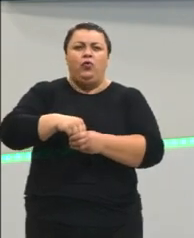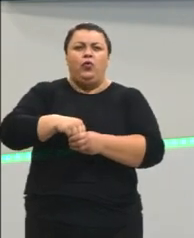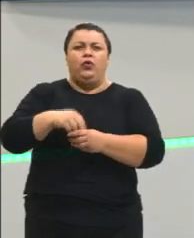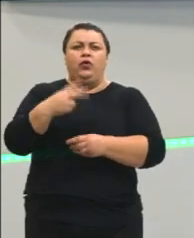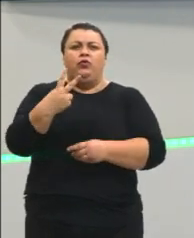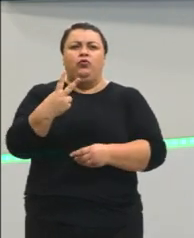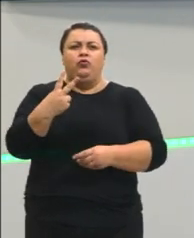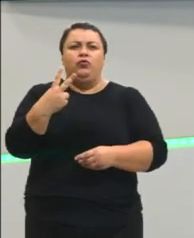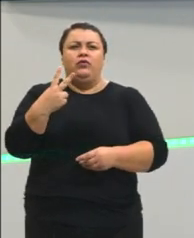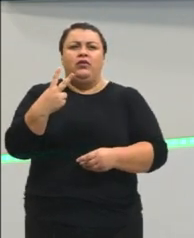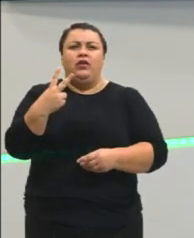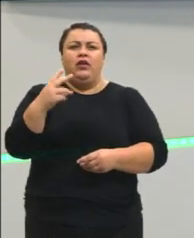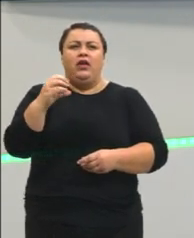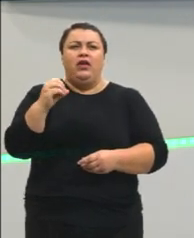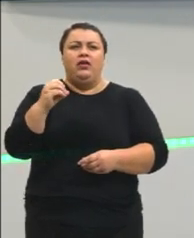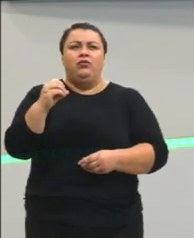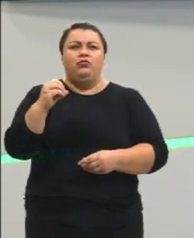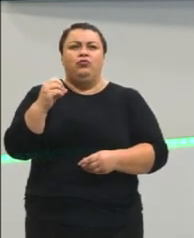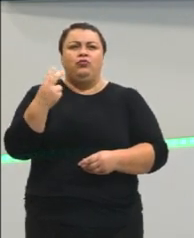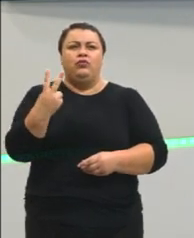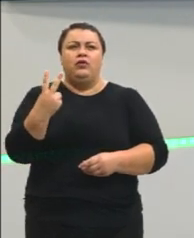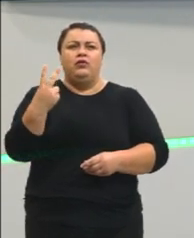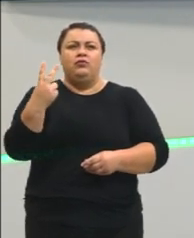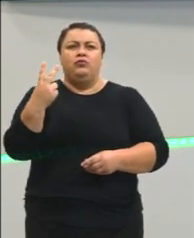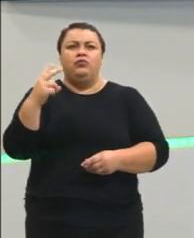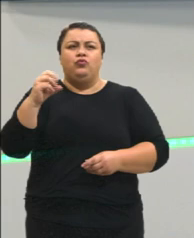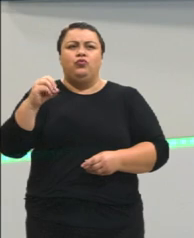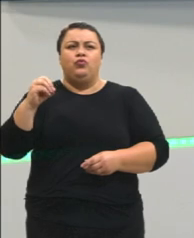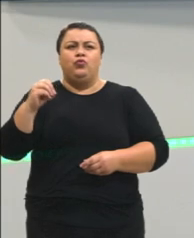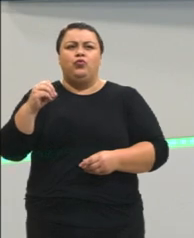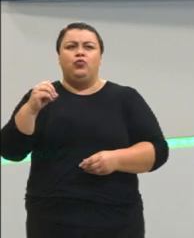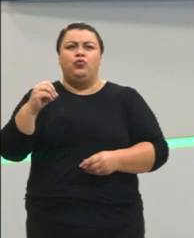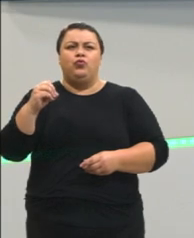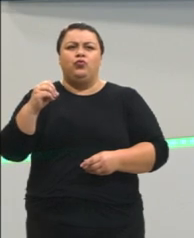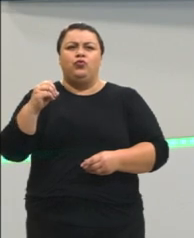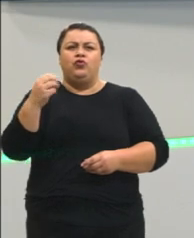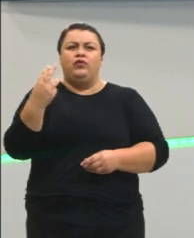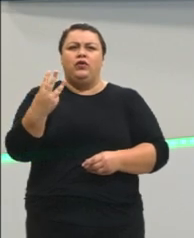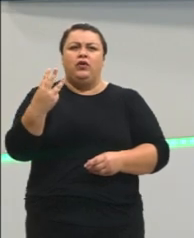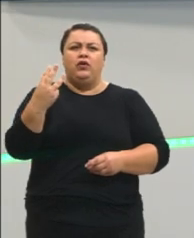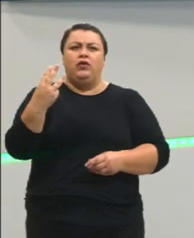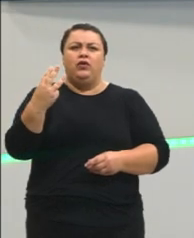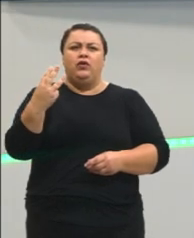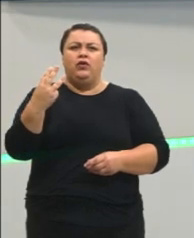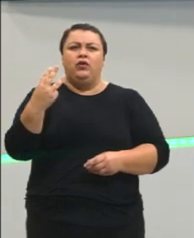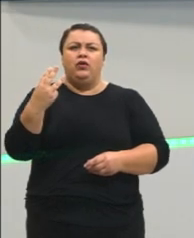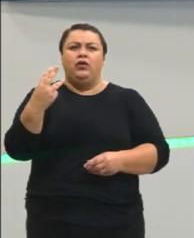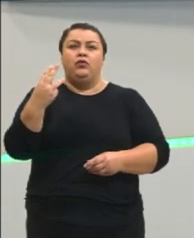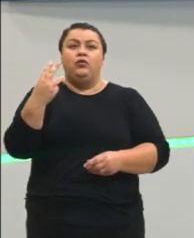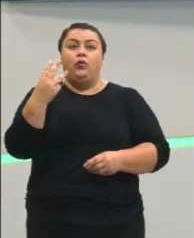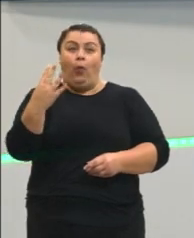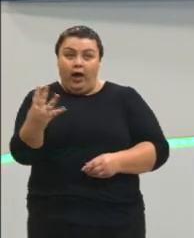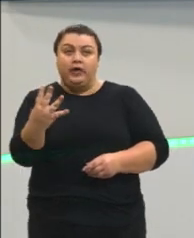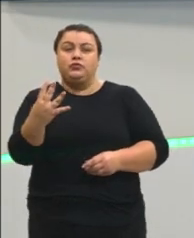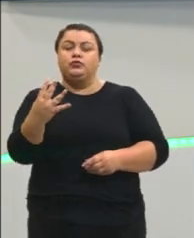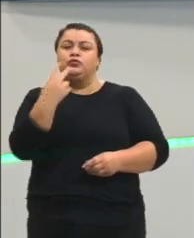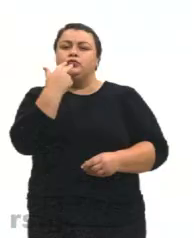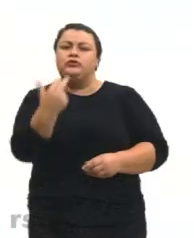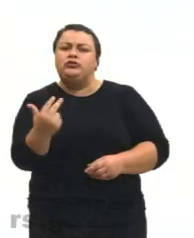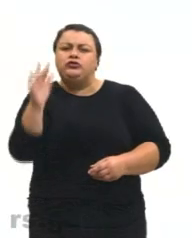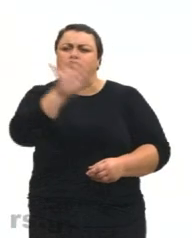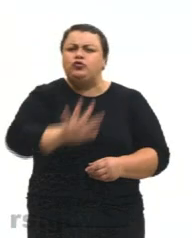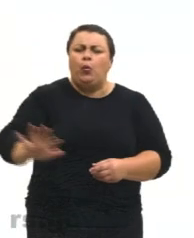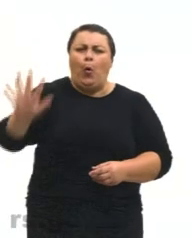234 de umas que são falados dentro do nosso país sendo que né desses 234